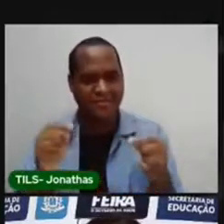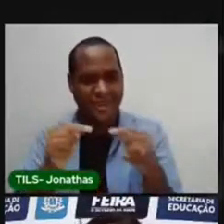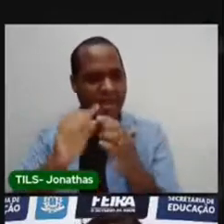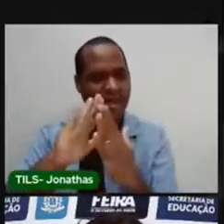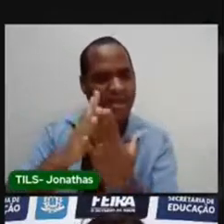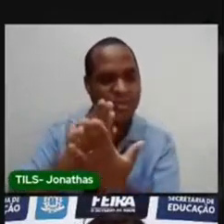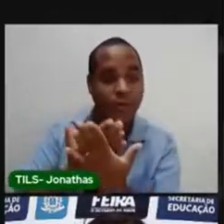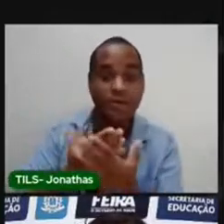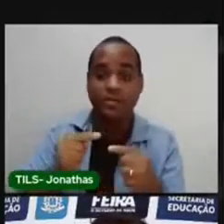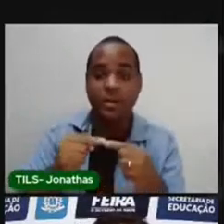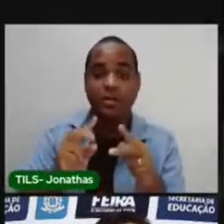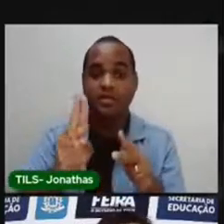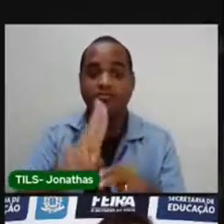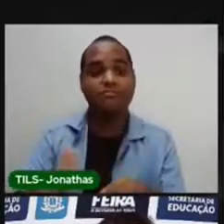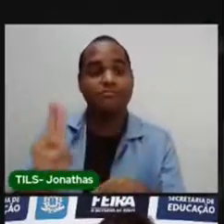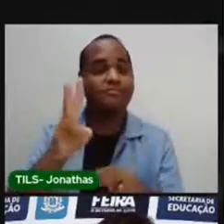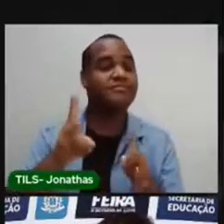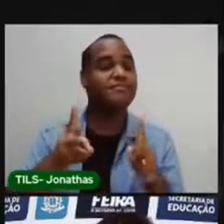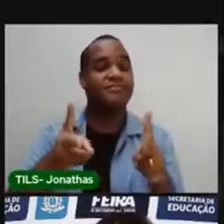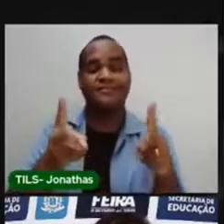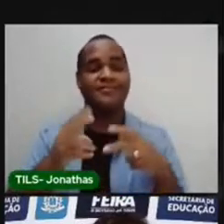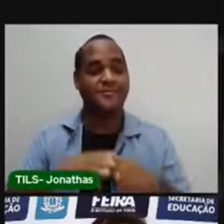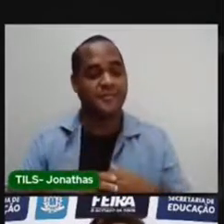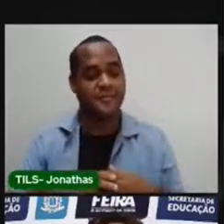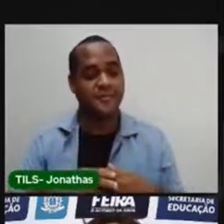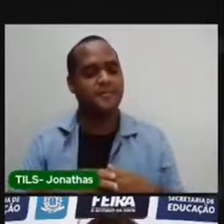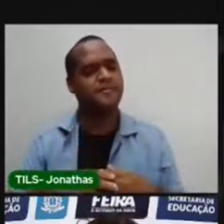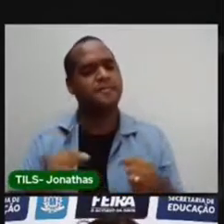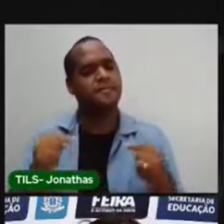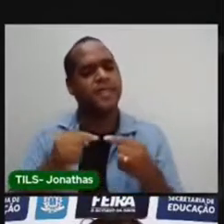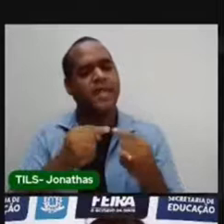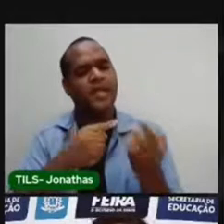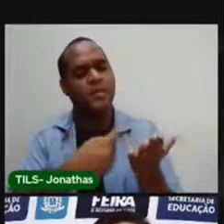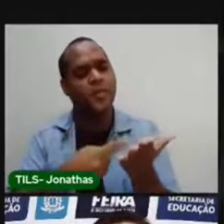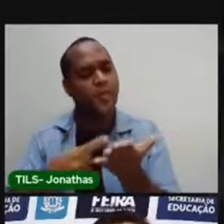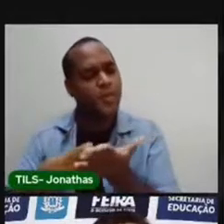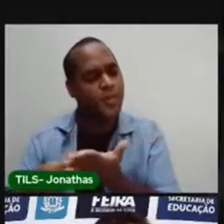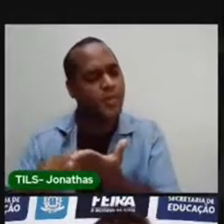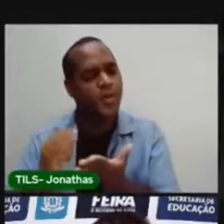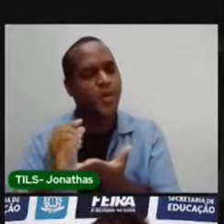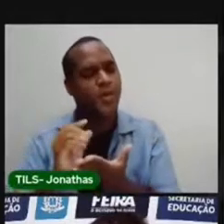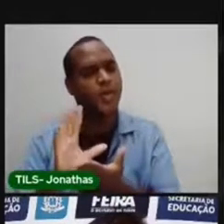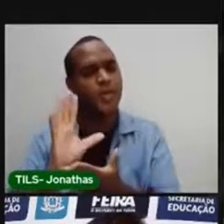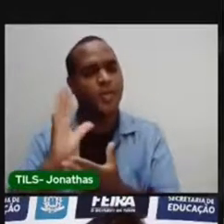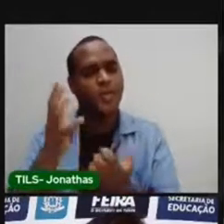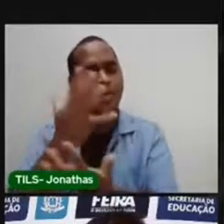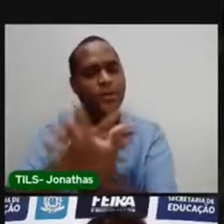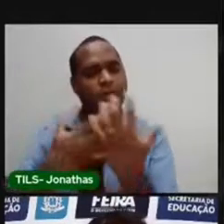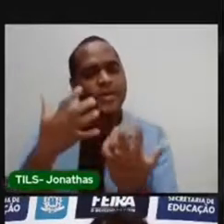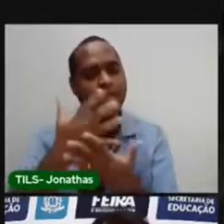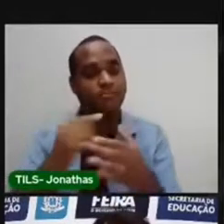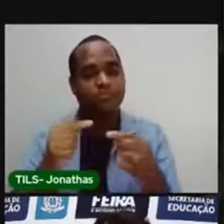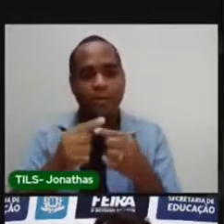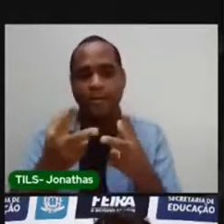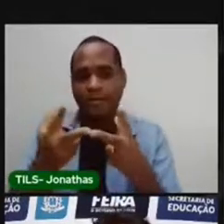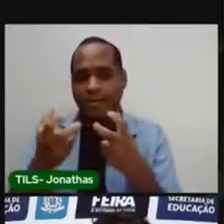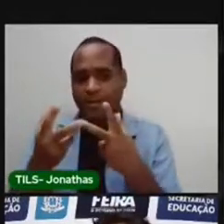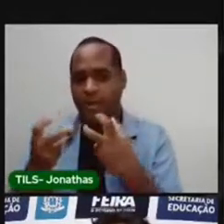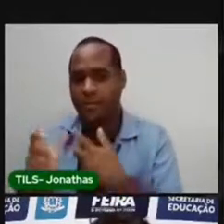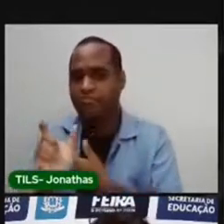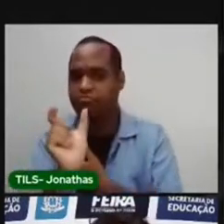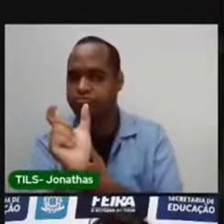porque vocês usam o tempo todo. Nessa parlenda, nós vamos observar bem as